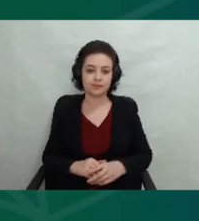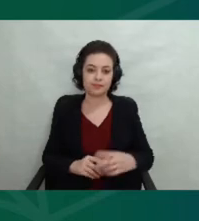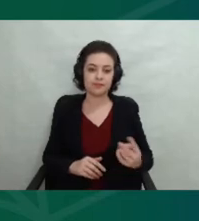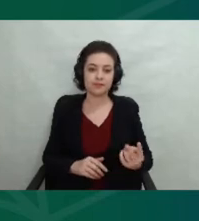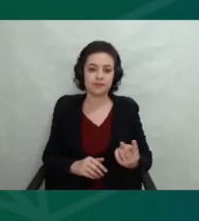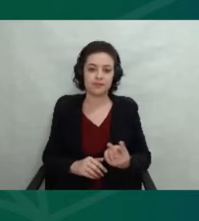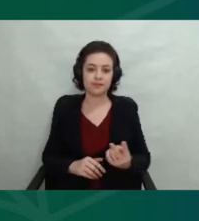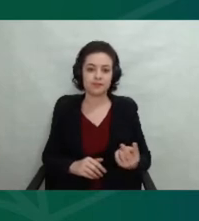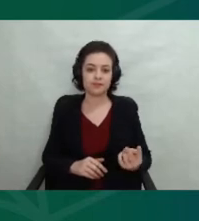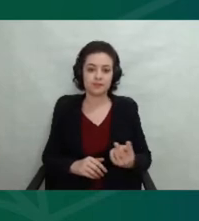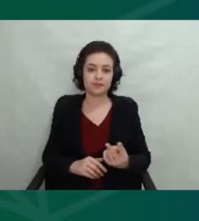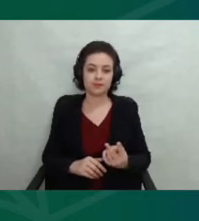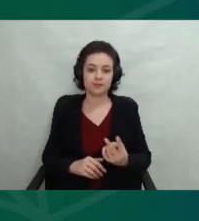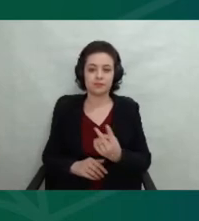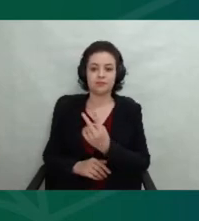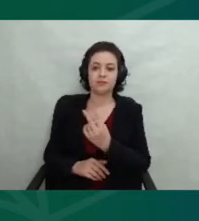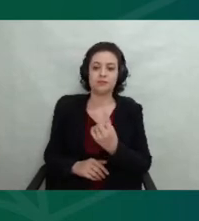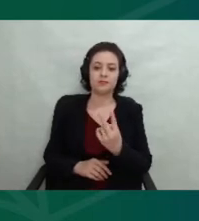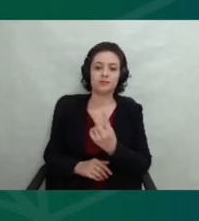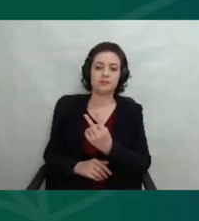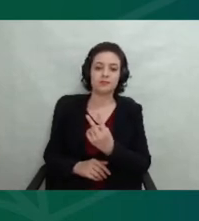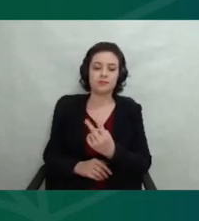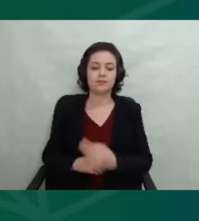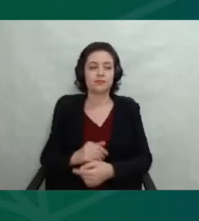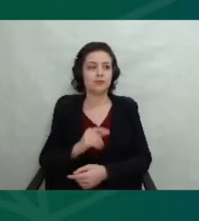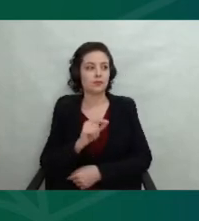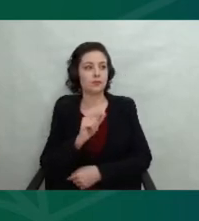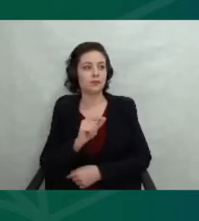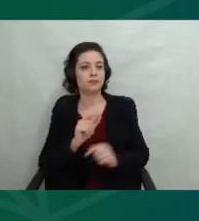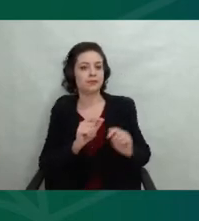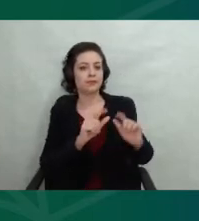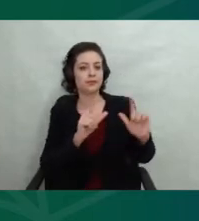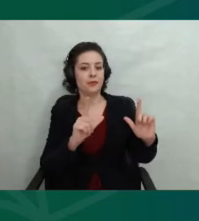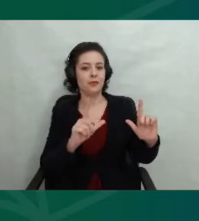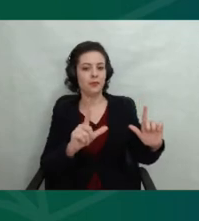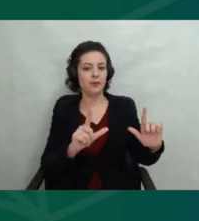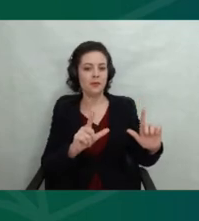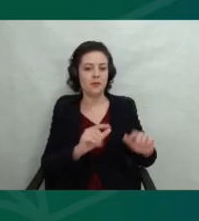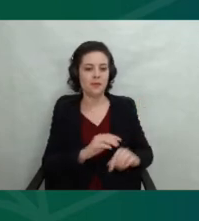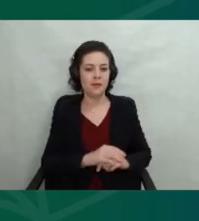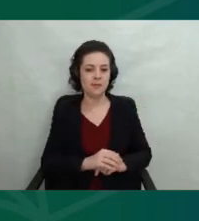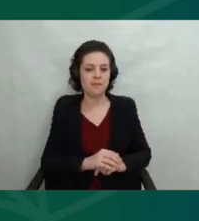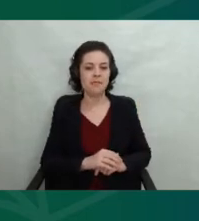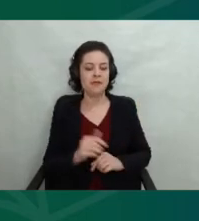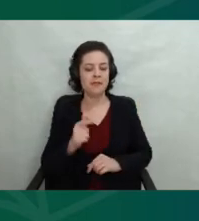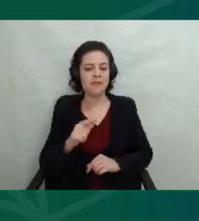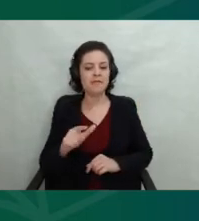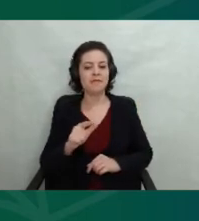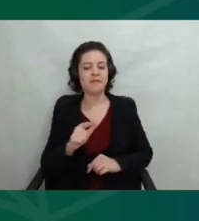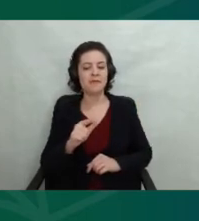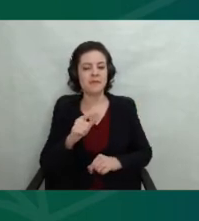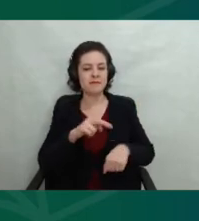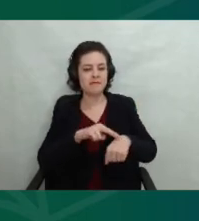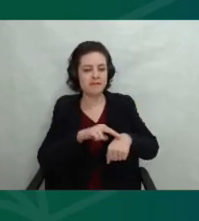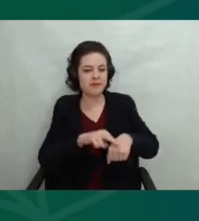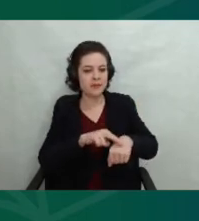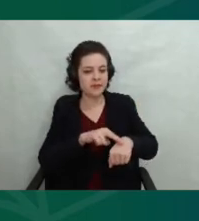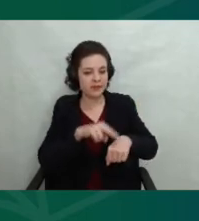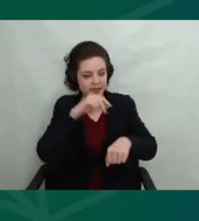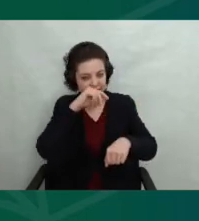2-fenilbenzotriazol, que é um subproduto do corante violeta e que é um